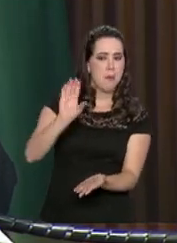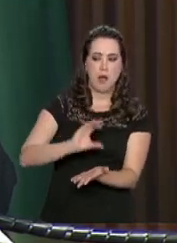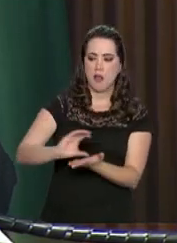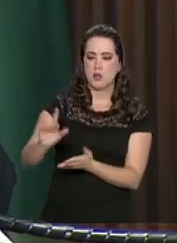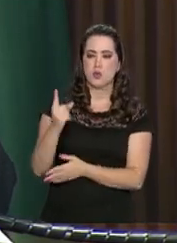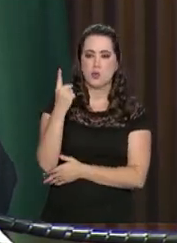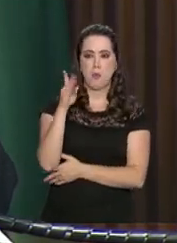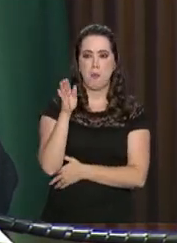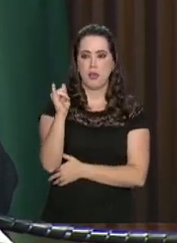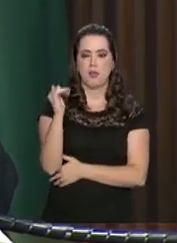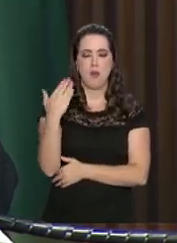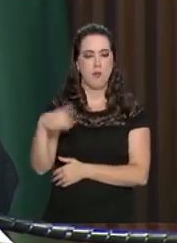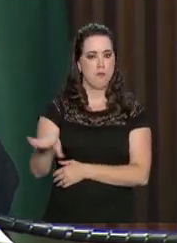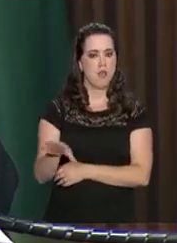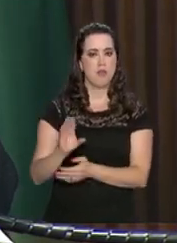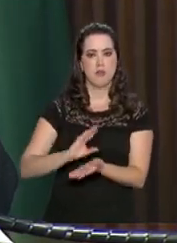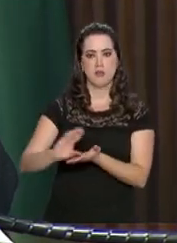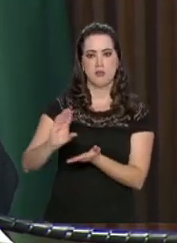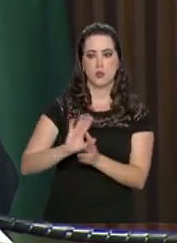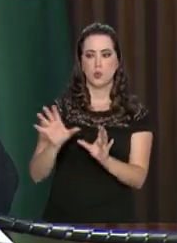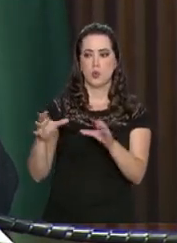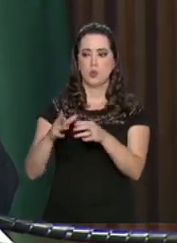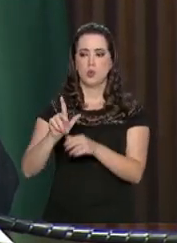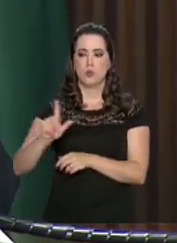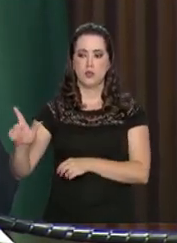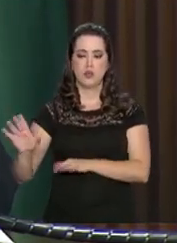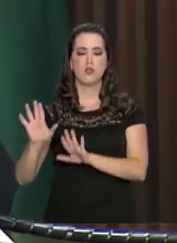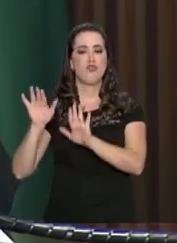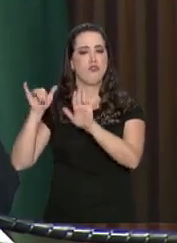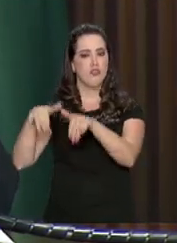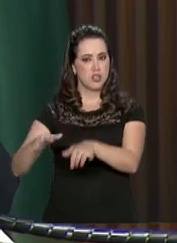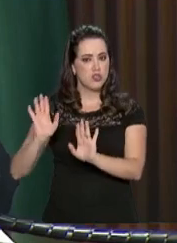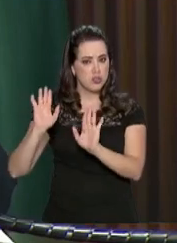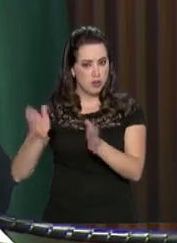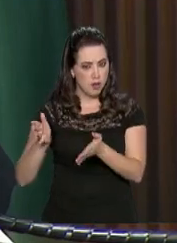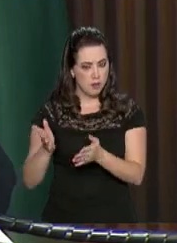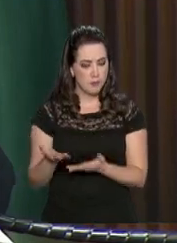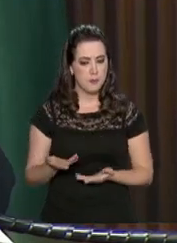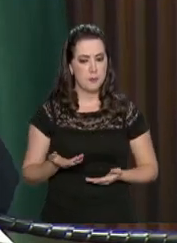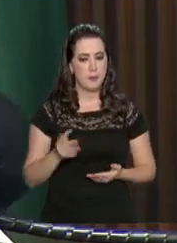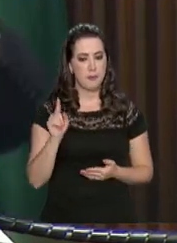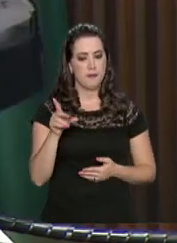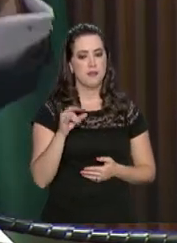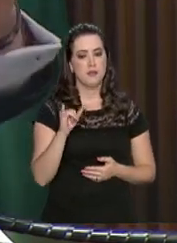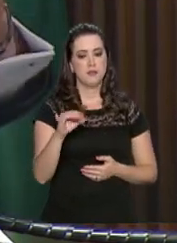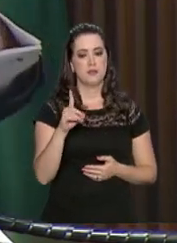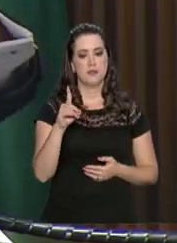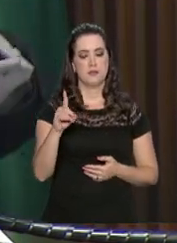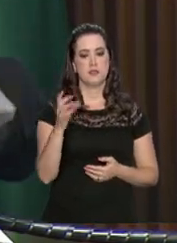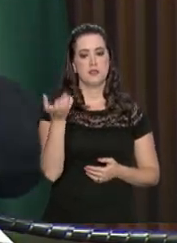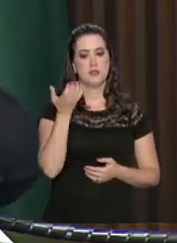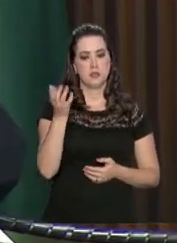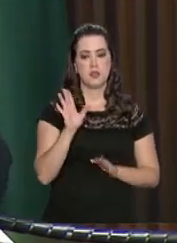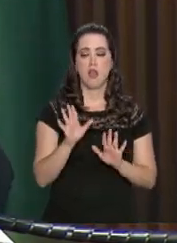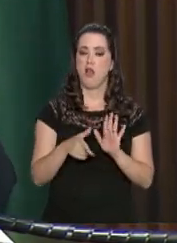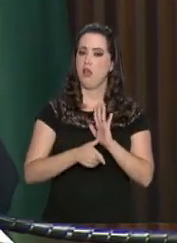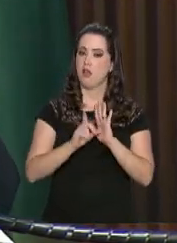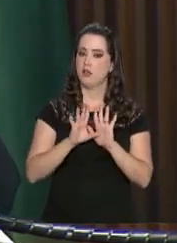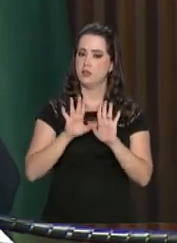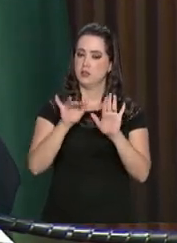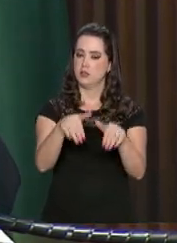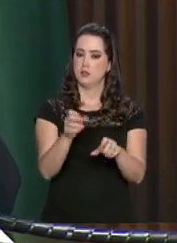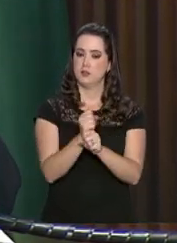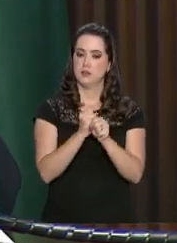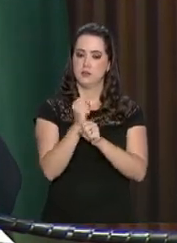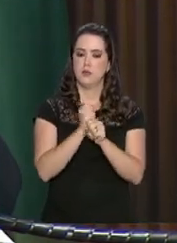tanto bilhão e meio lá no eixo leste completamos o eixo leste e se deus quiser antes do fim do ano vamos poder